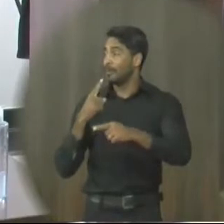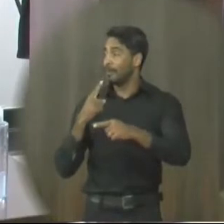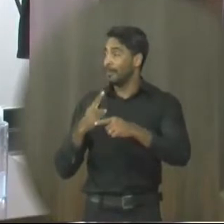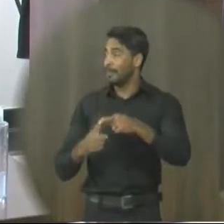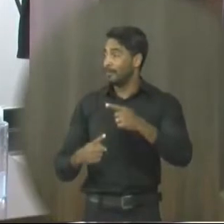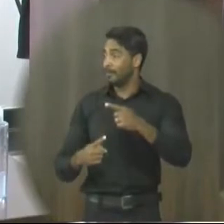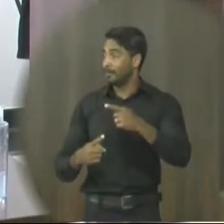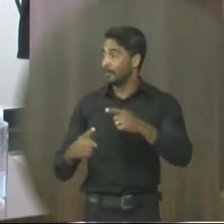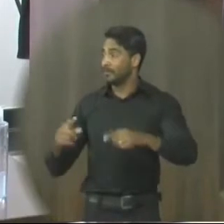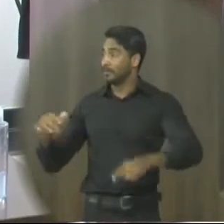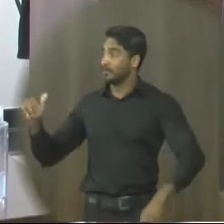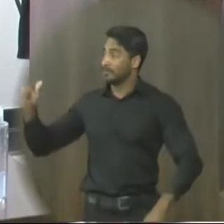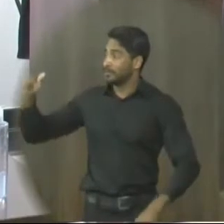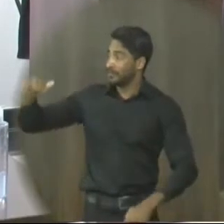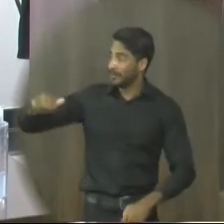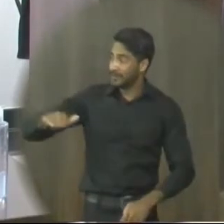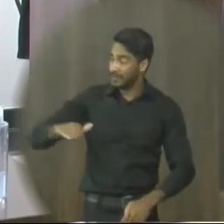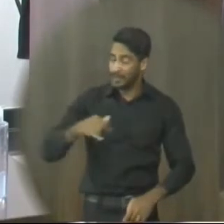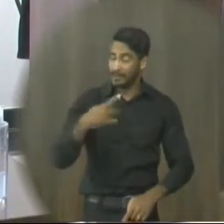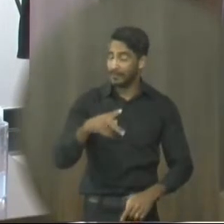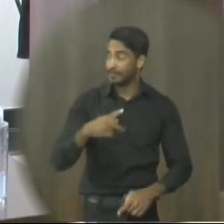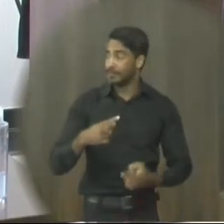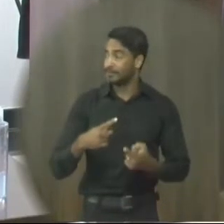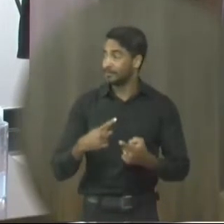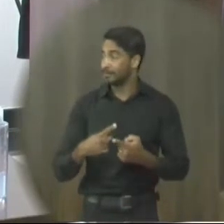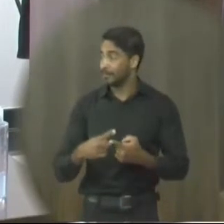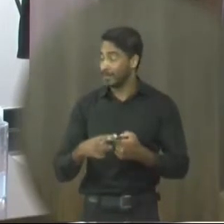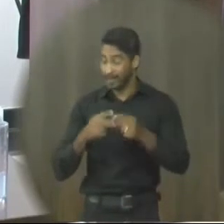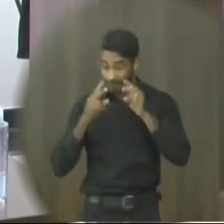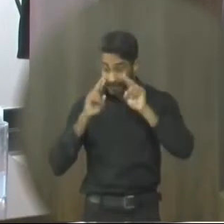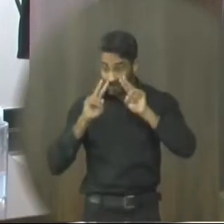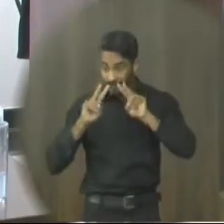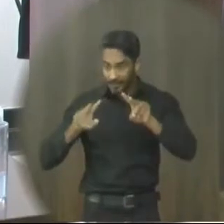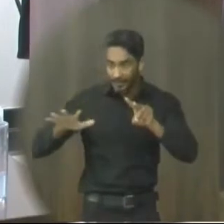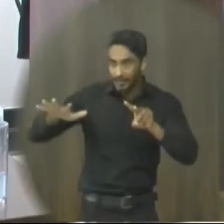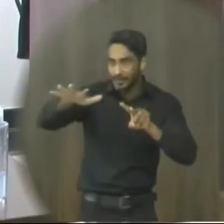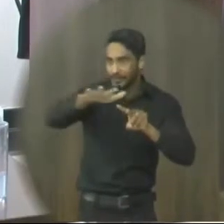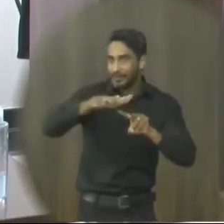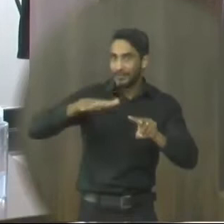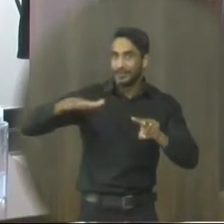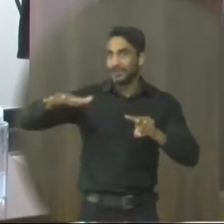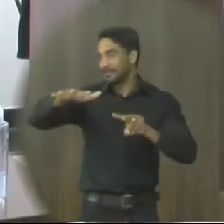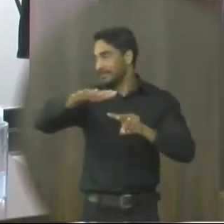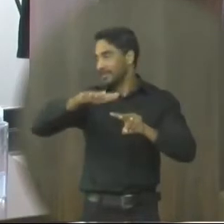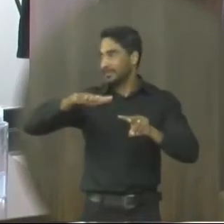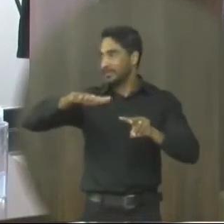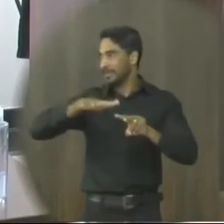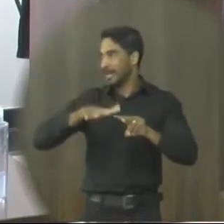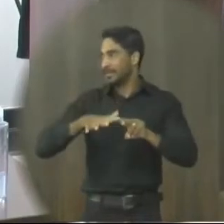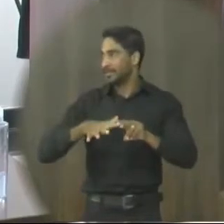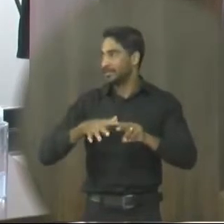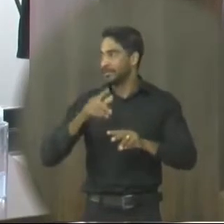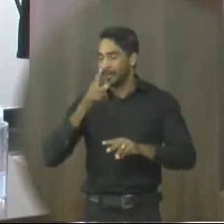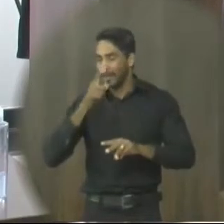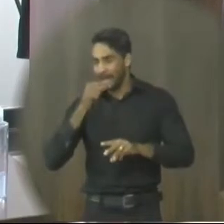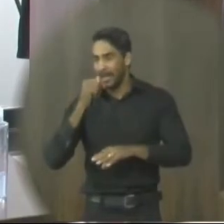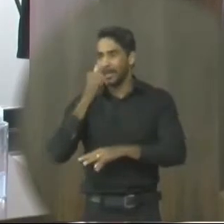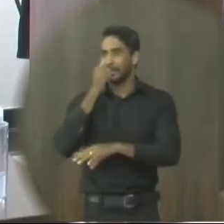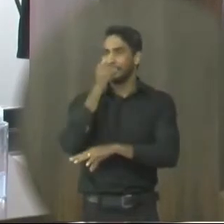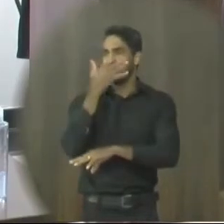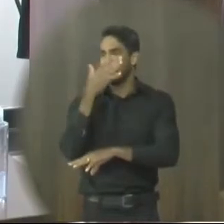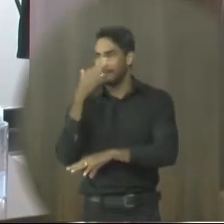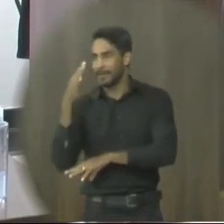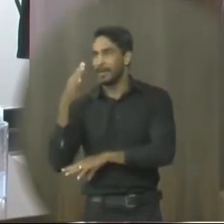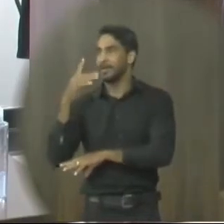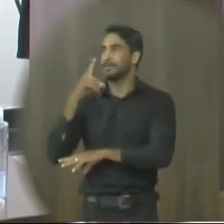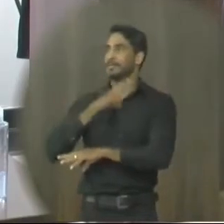proibiu de descer aeronaves porque não tem visibilidade. Há muita área que pega uma plantação de